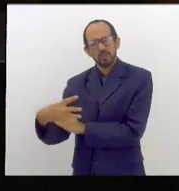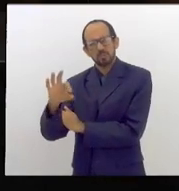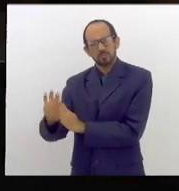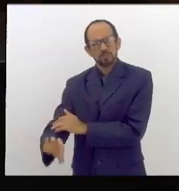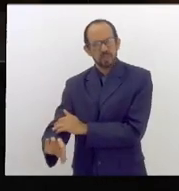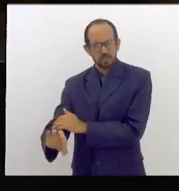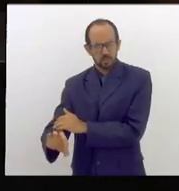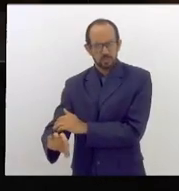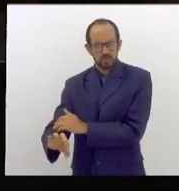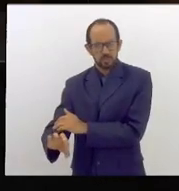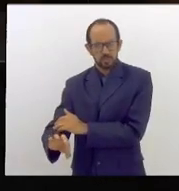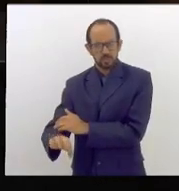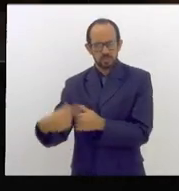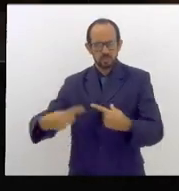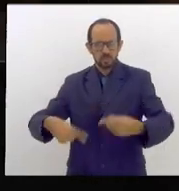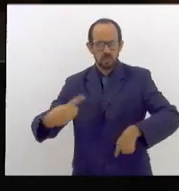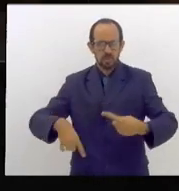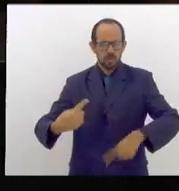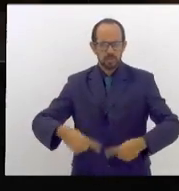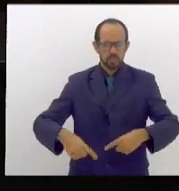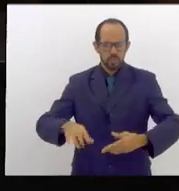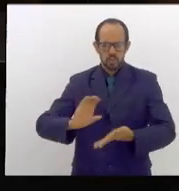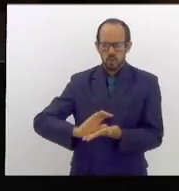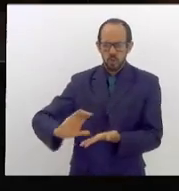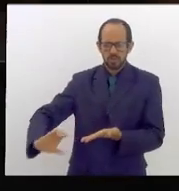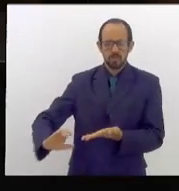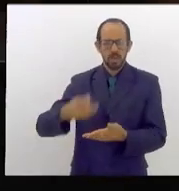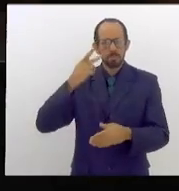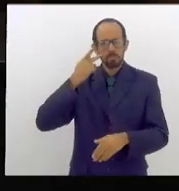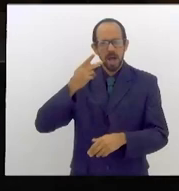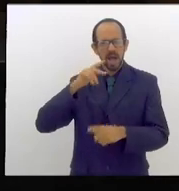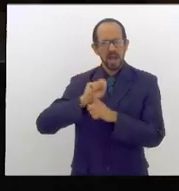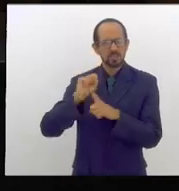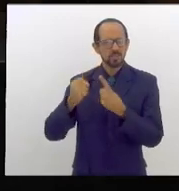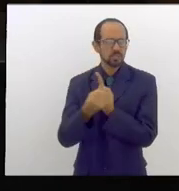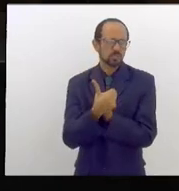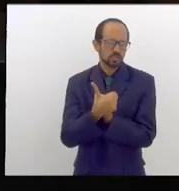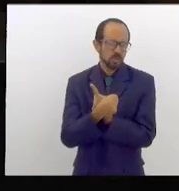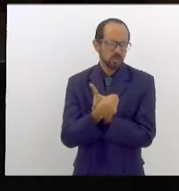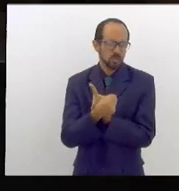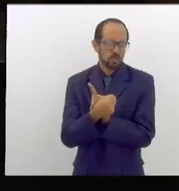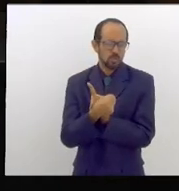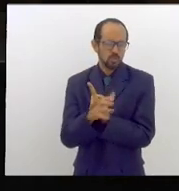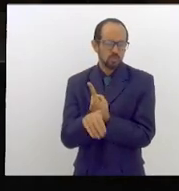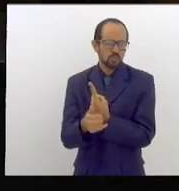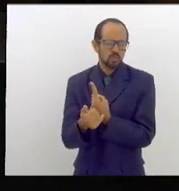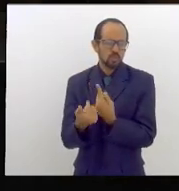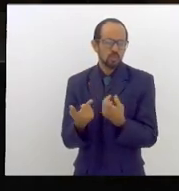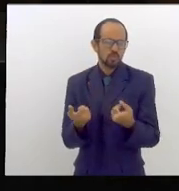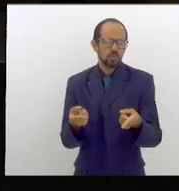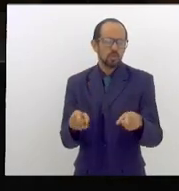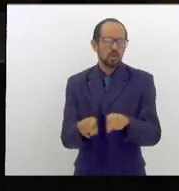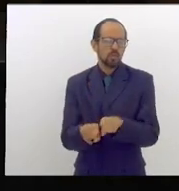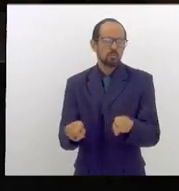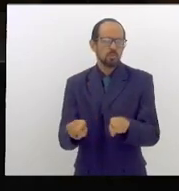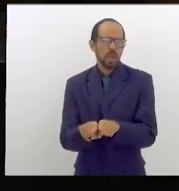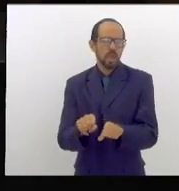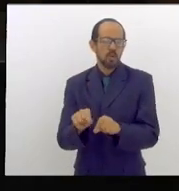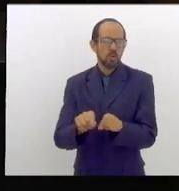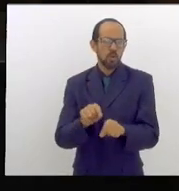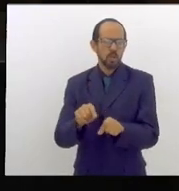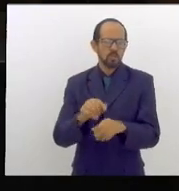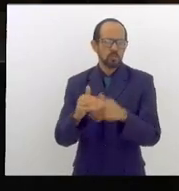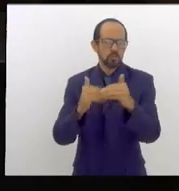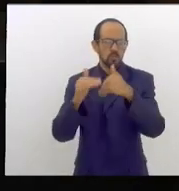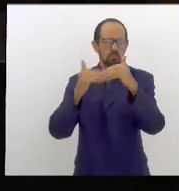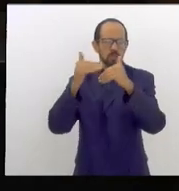em políticas e orçamento para a assistência social e urbanismo a gente